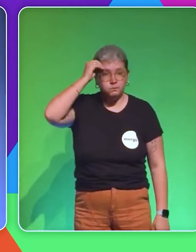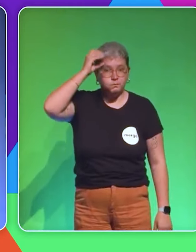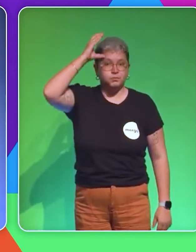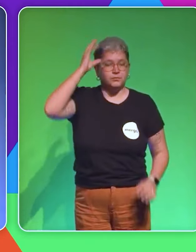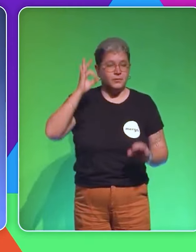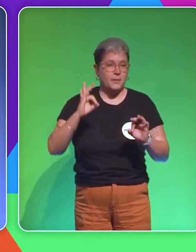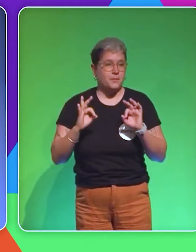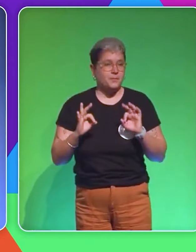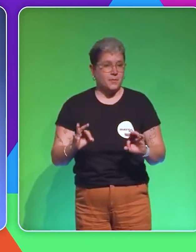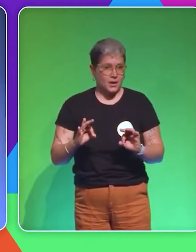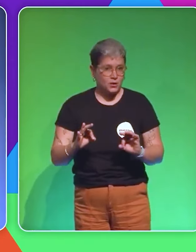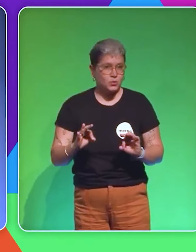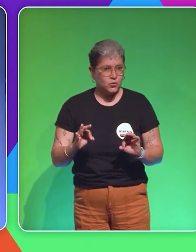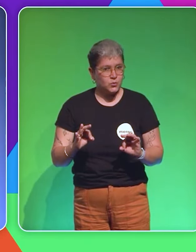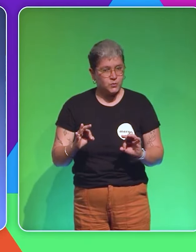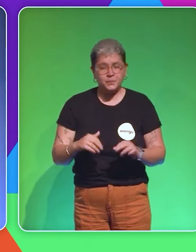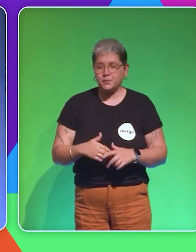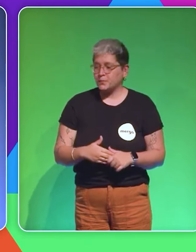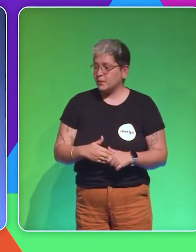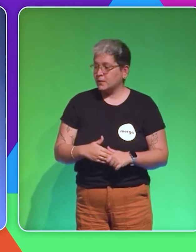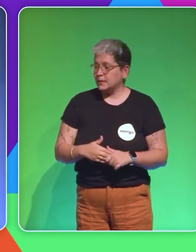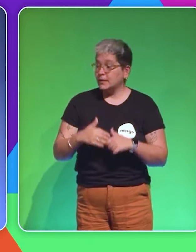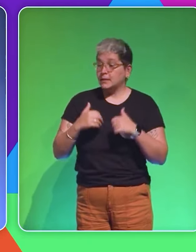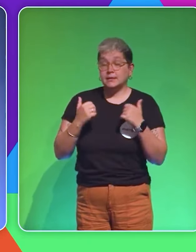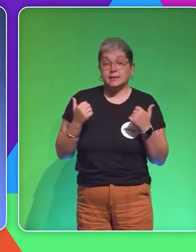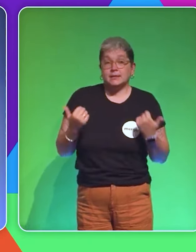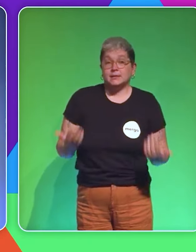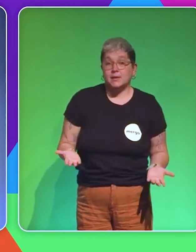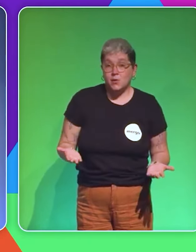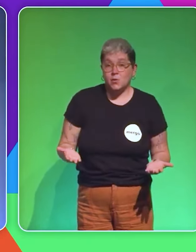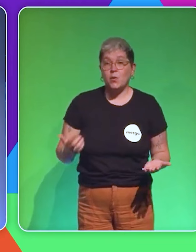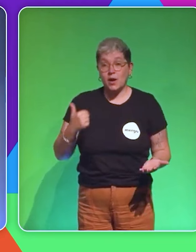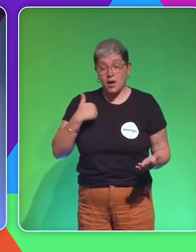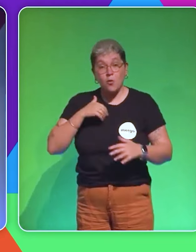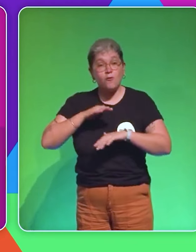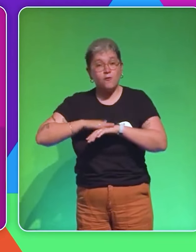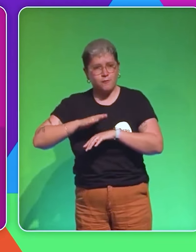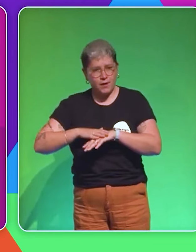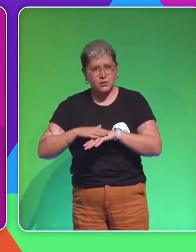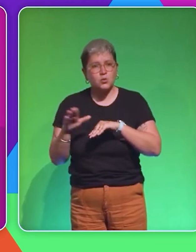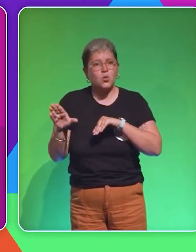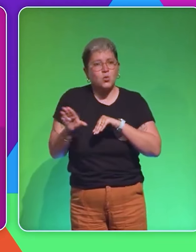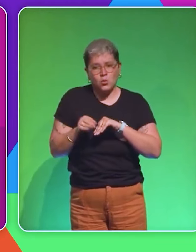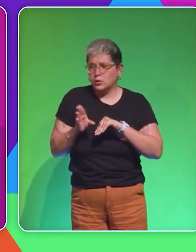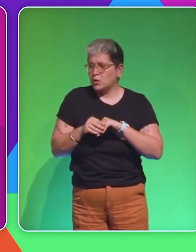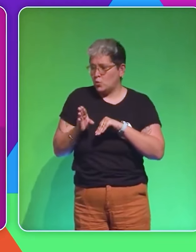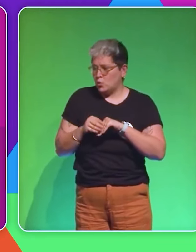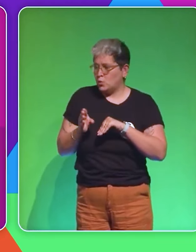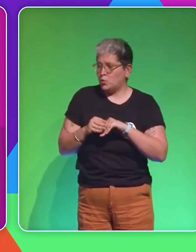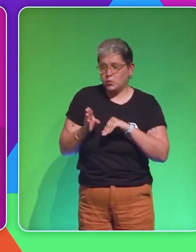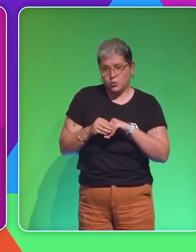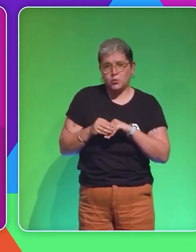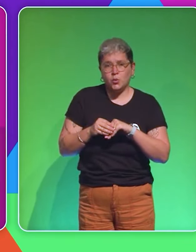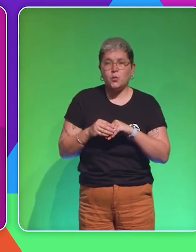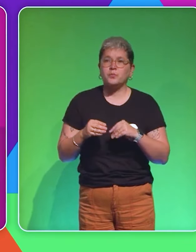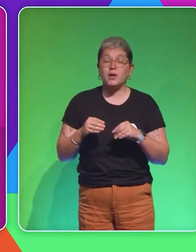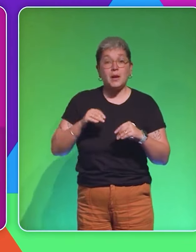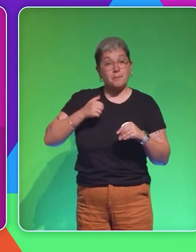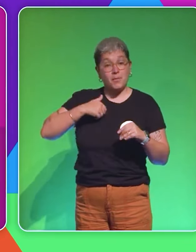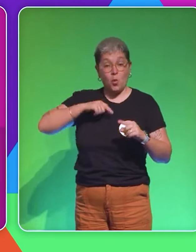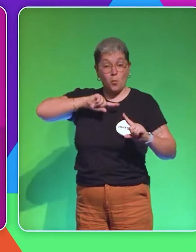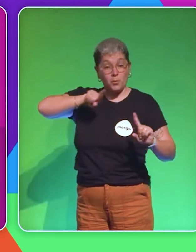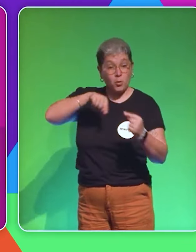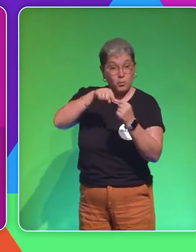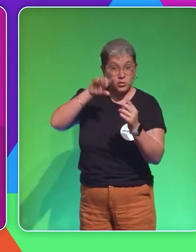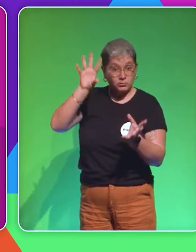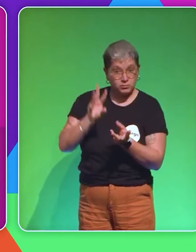muito criando conteúdo então eu crio conteúdo basicamente Resumindo o meu propósito